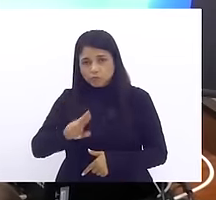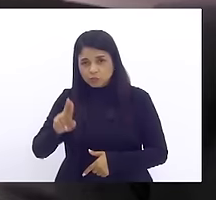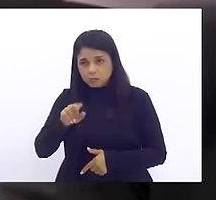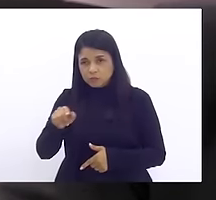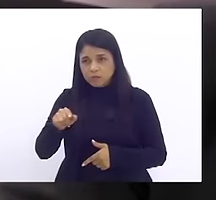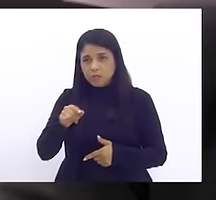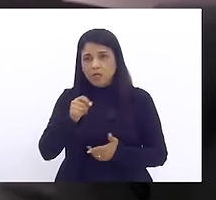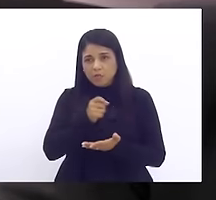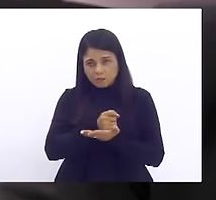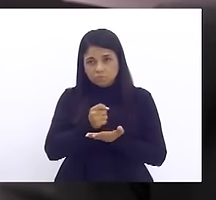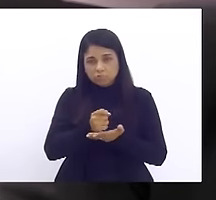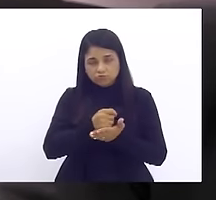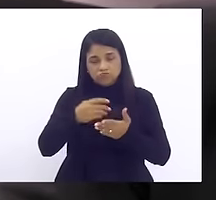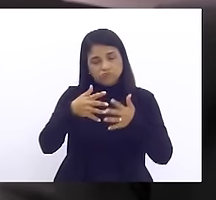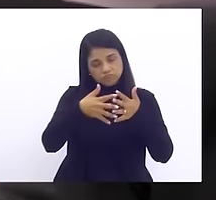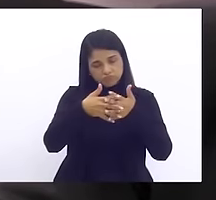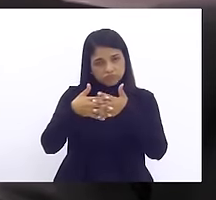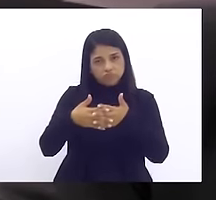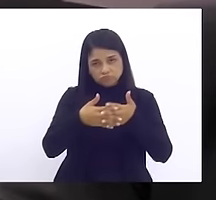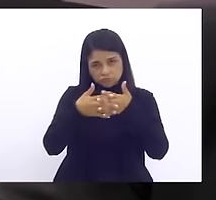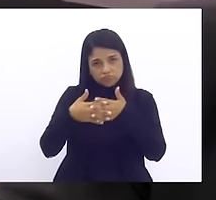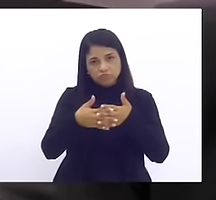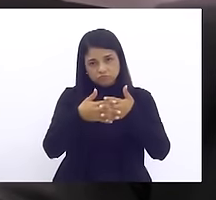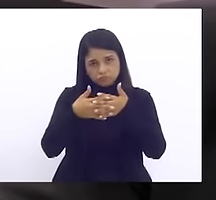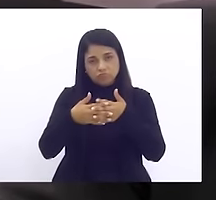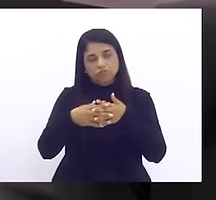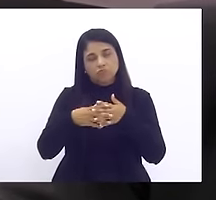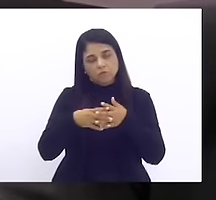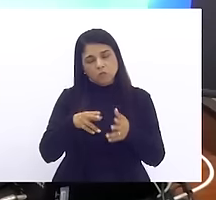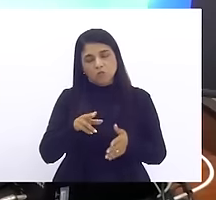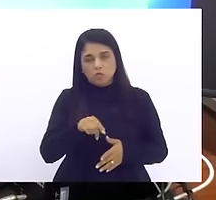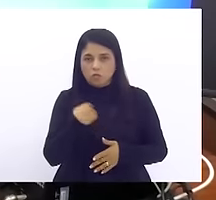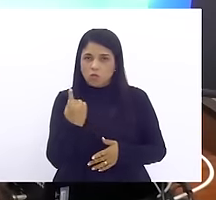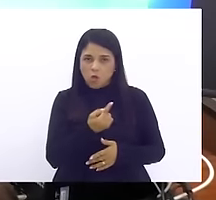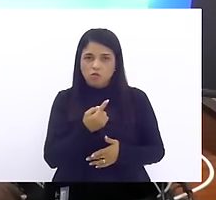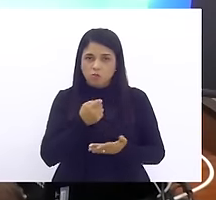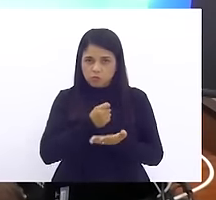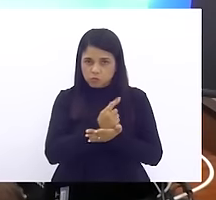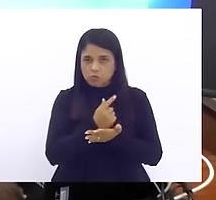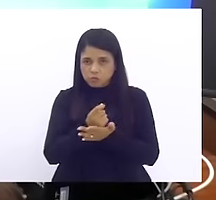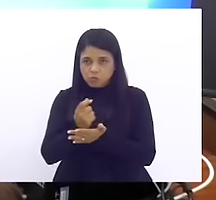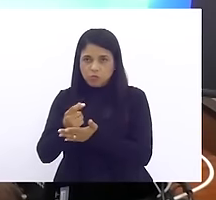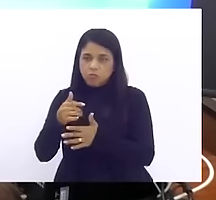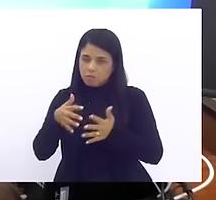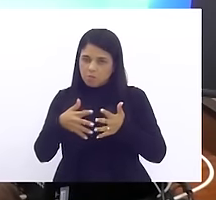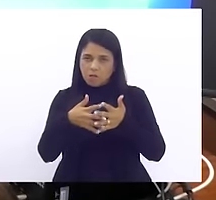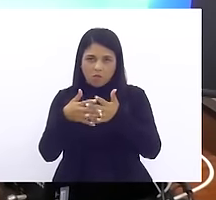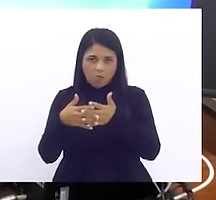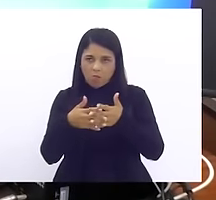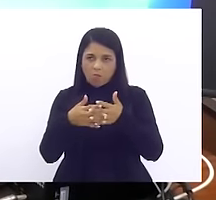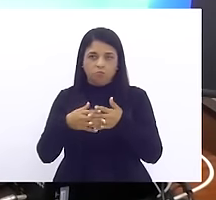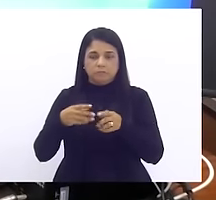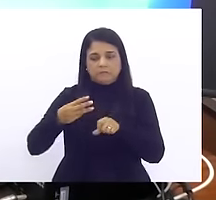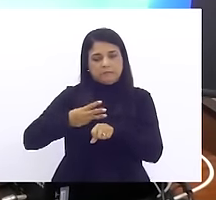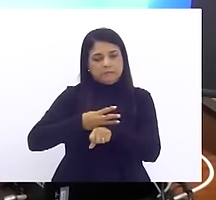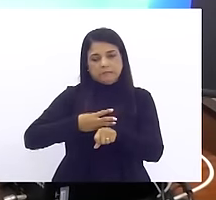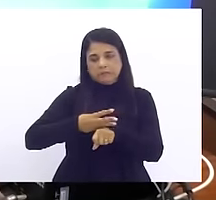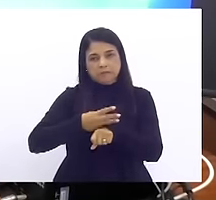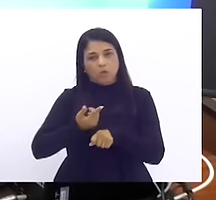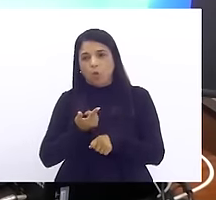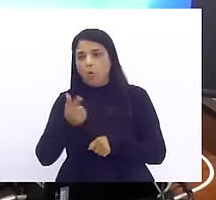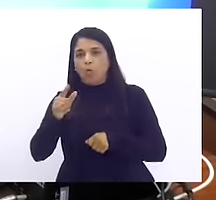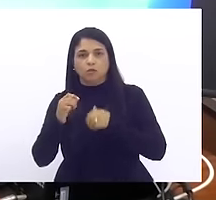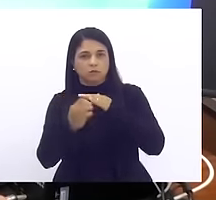contrato mesmo caminhões próprios que nós utilizamos são nossos cachorros os caminhões que nós utilizamos são lá nós não terceirizamos serviços com